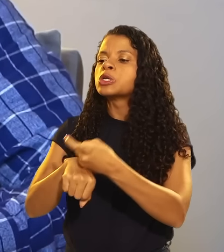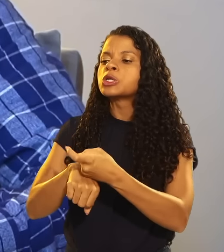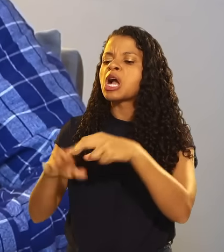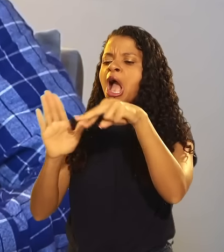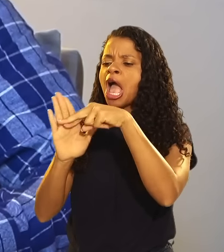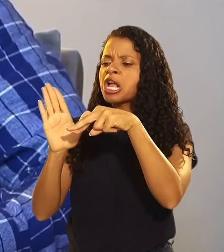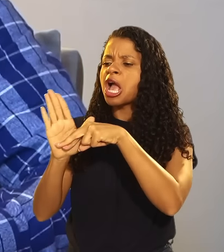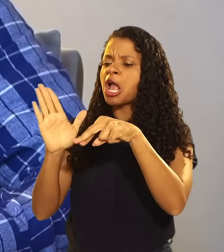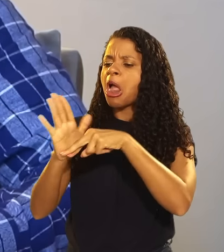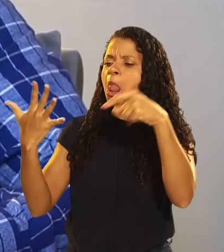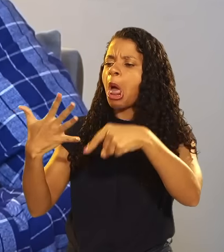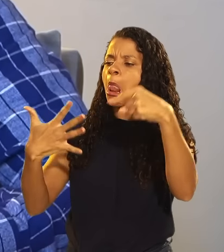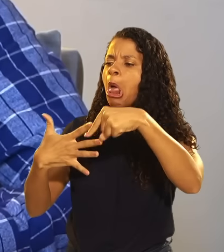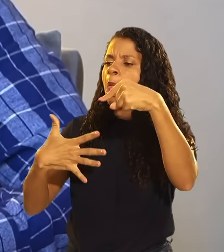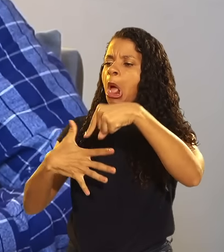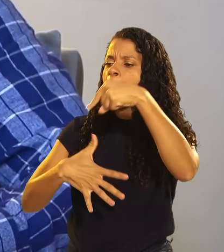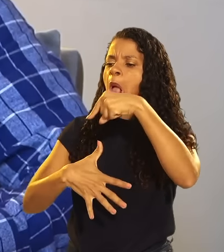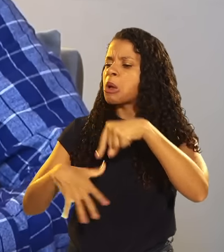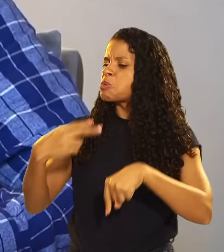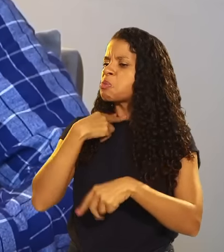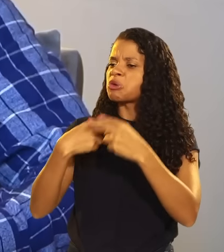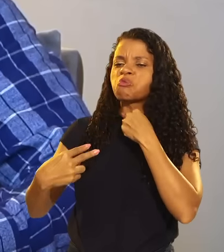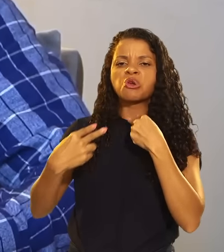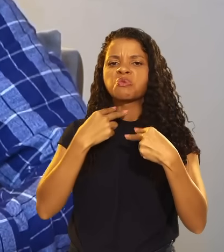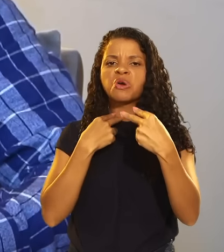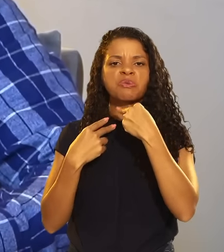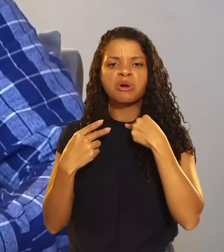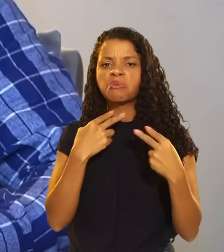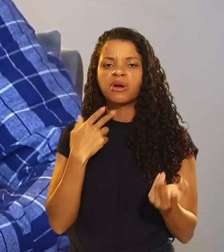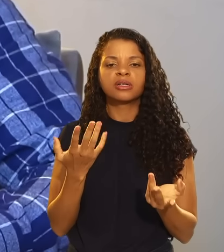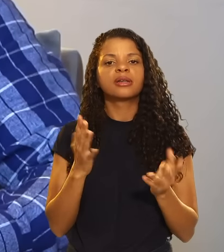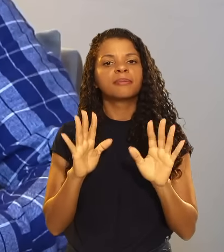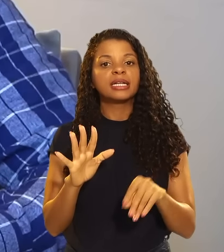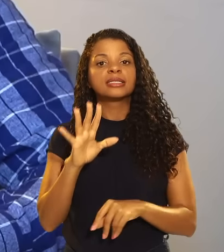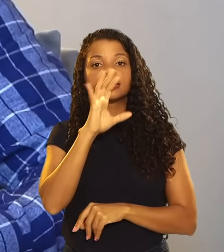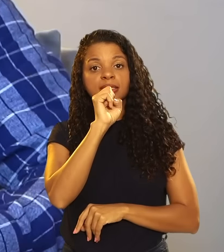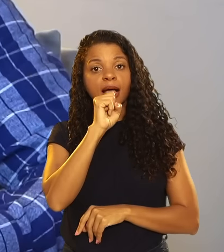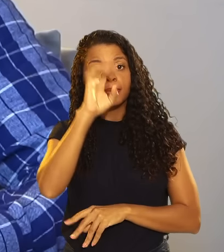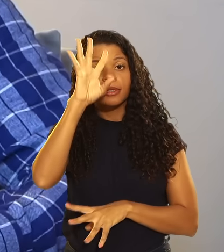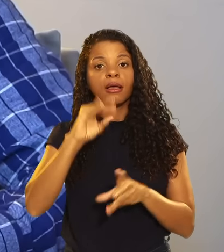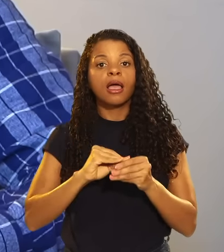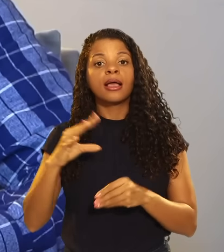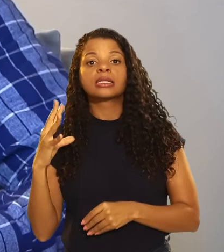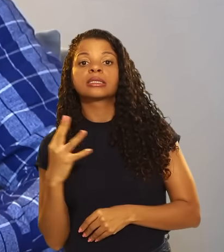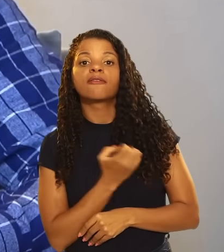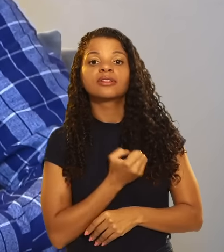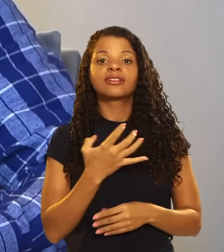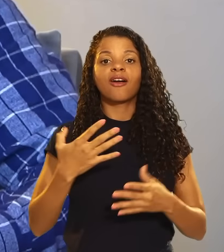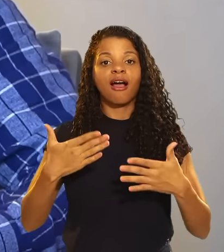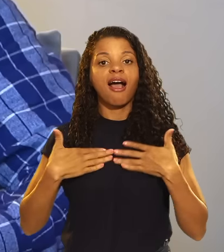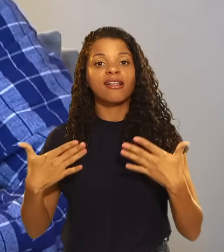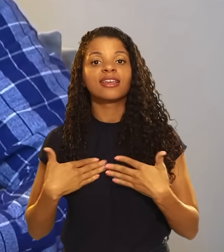verdadeiro significado do sábado, que é redenção, que é salvação, que é alegria, que é trabalho em prol